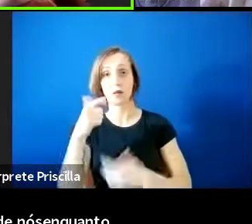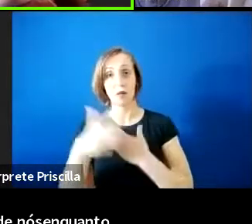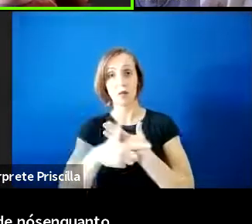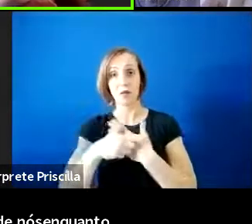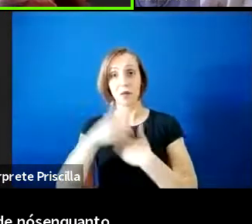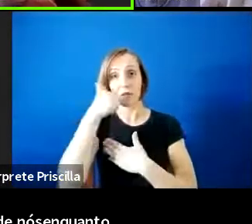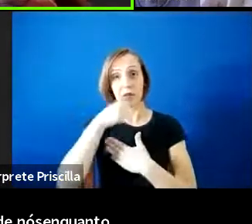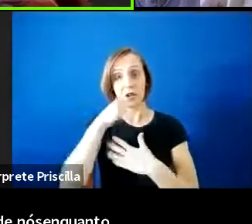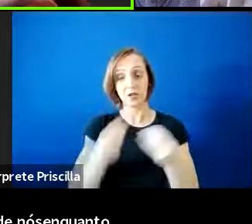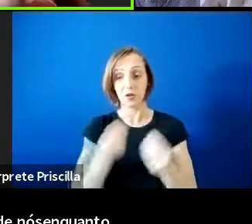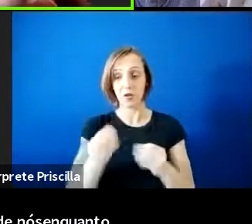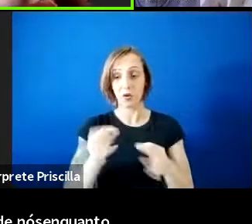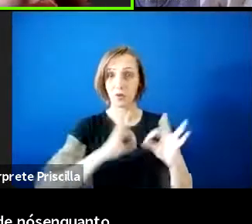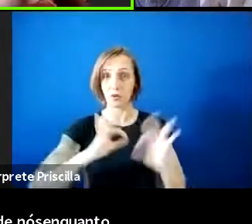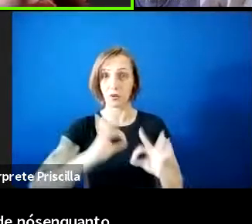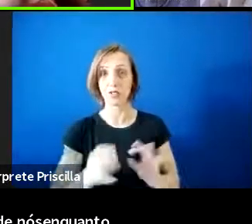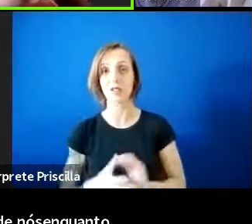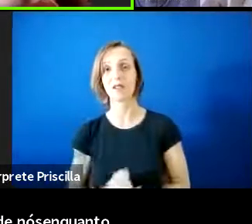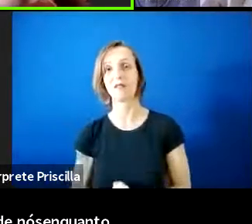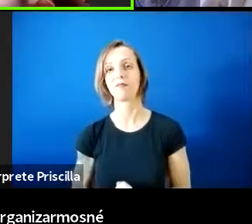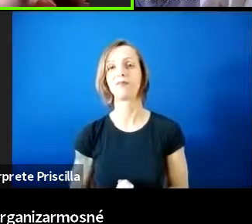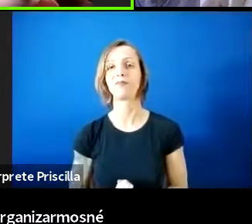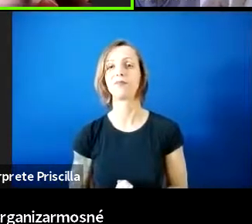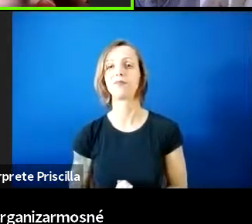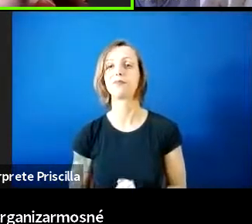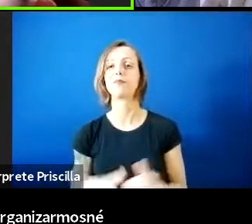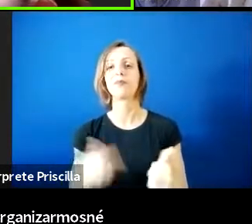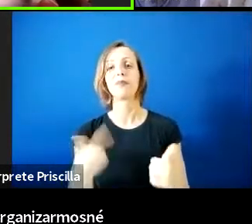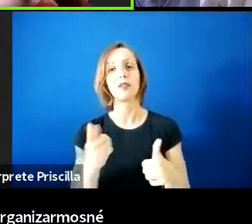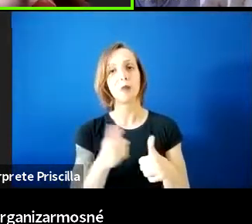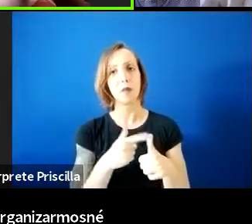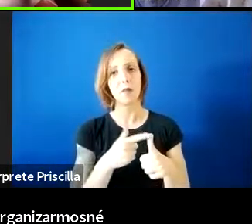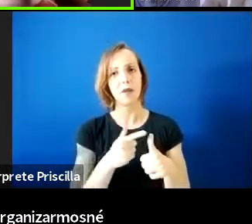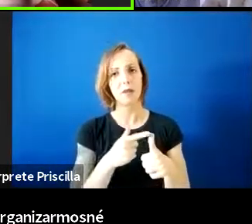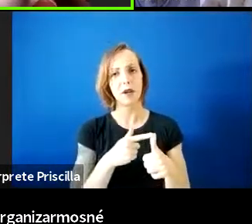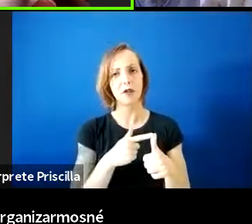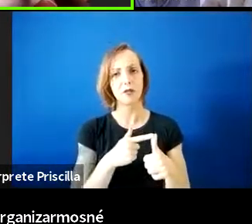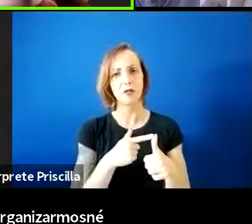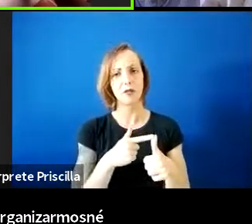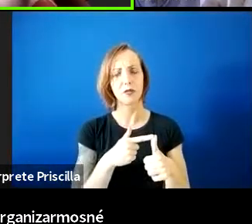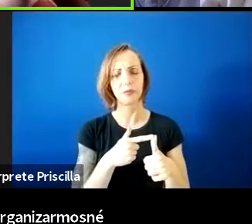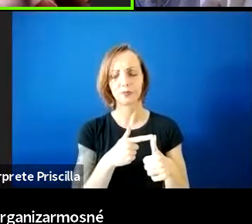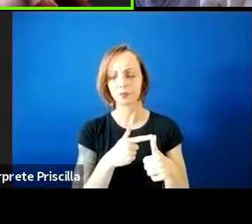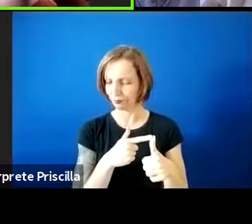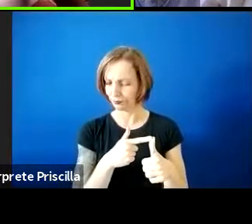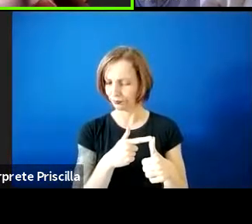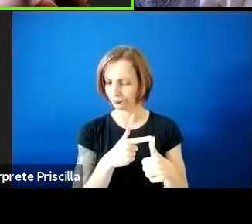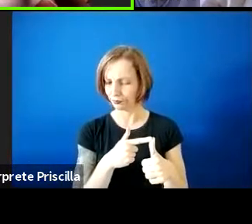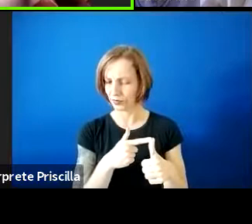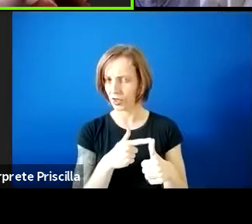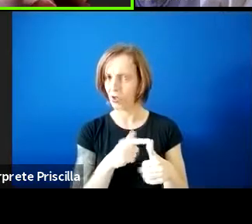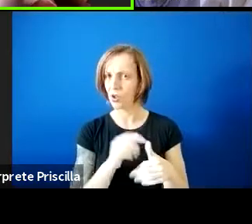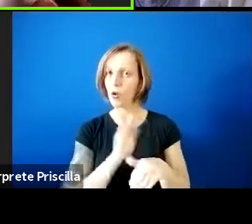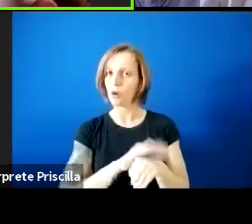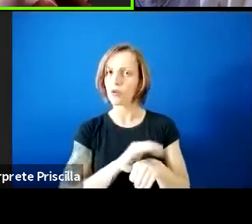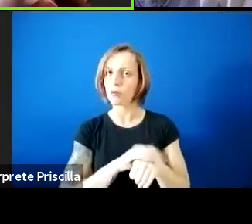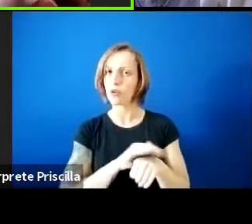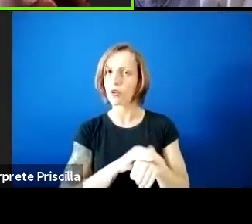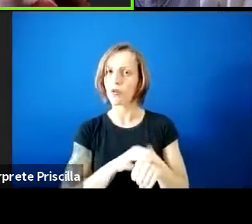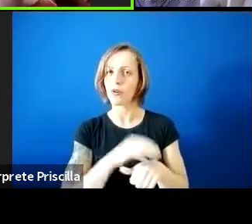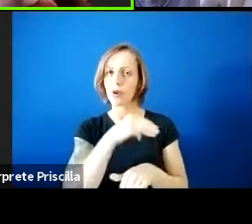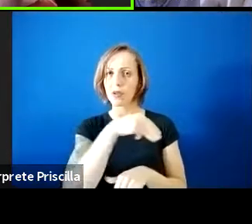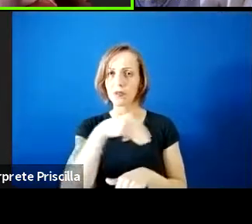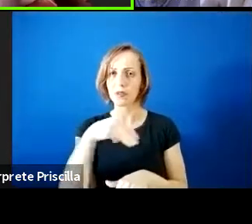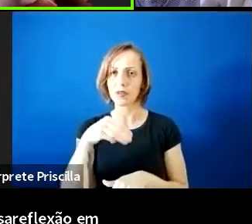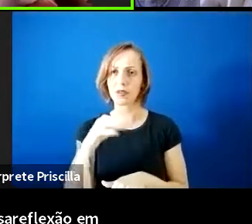no primeiro momento ali, até eu queria fazer essa reflexão enquanto mulheres, enquanto MPA, mas como o